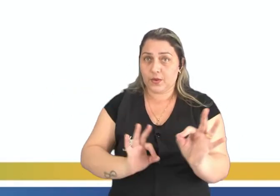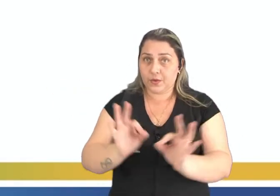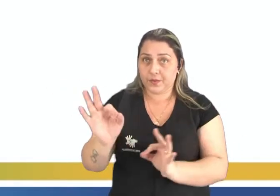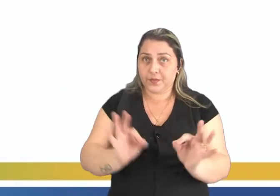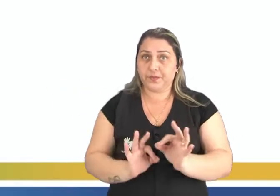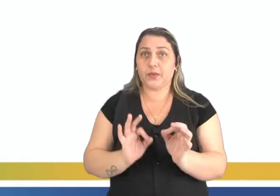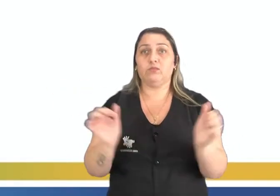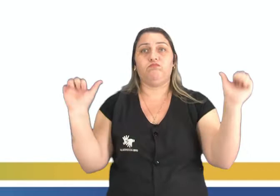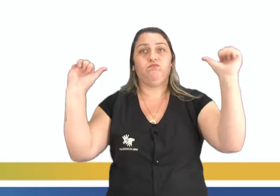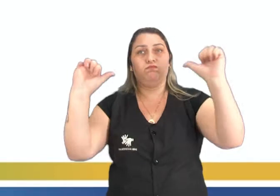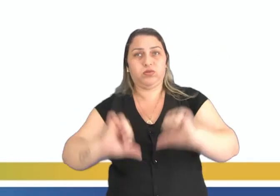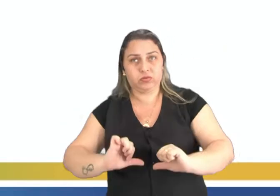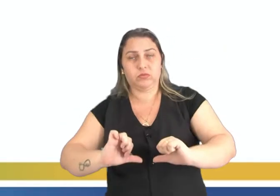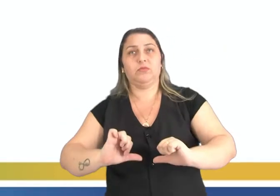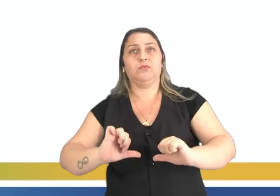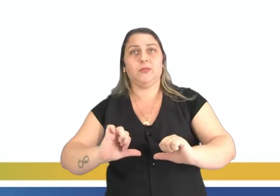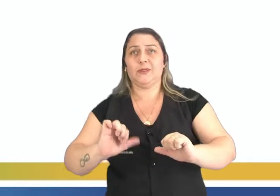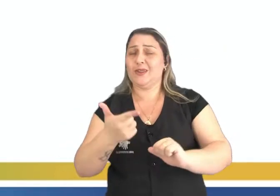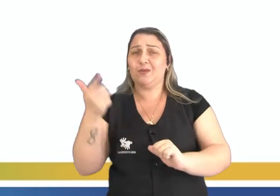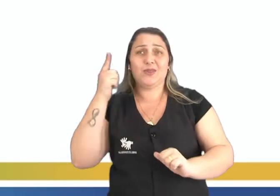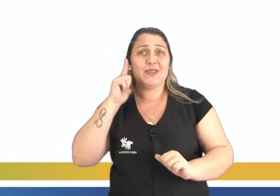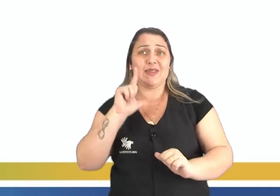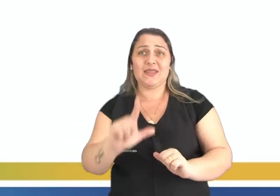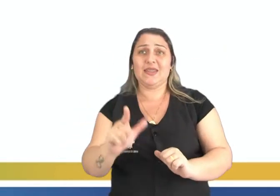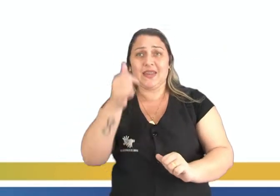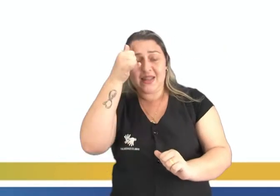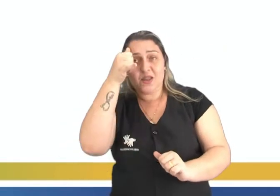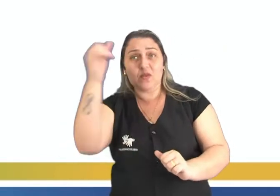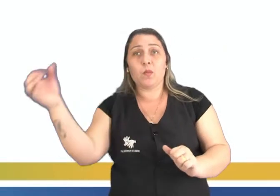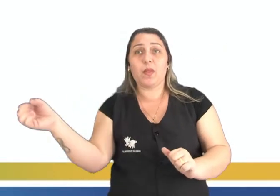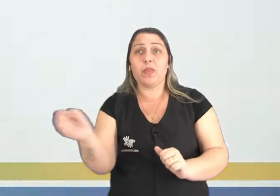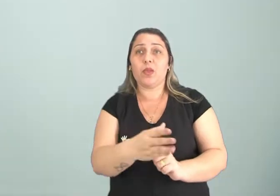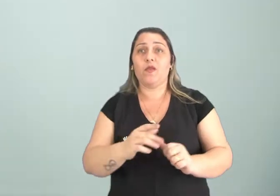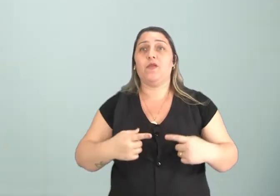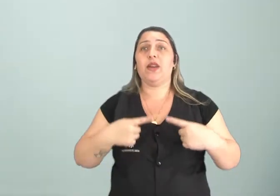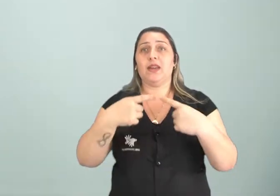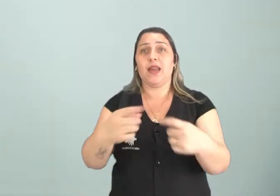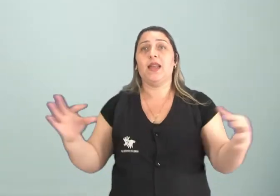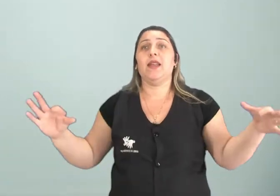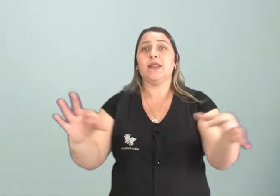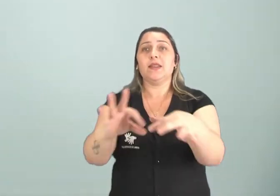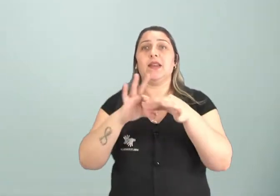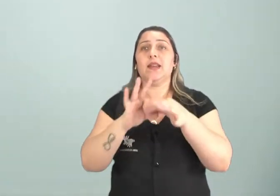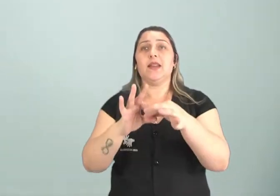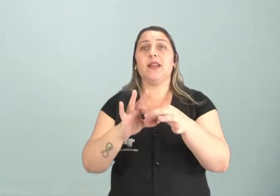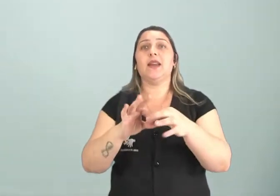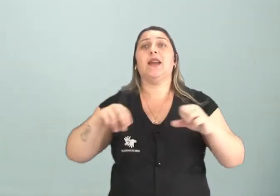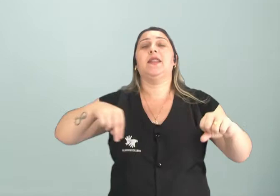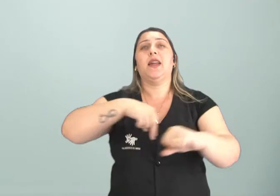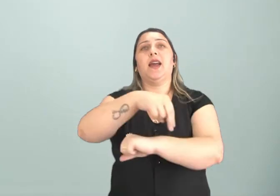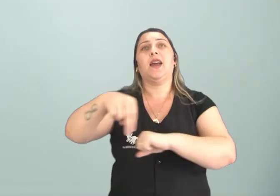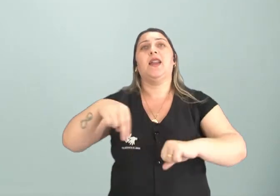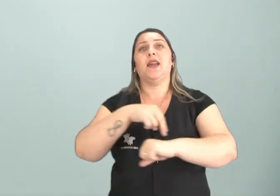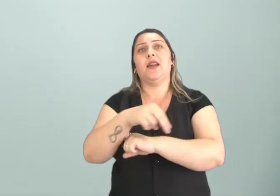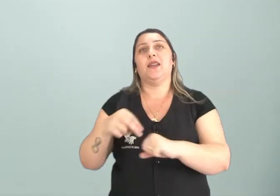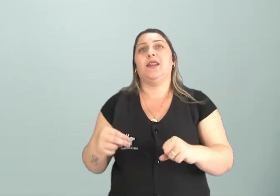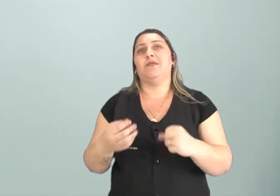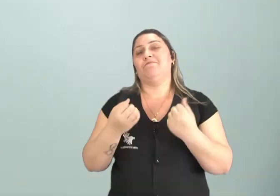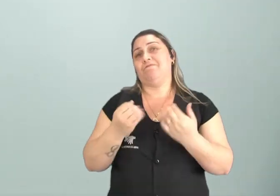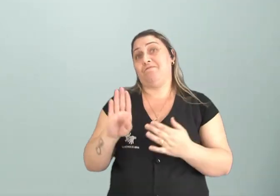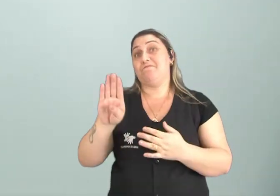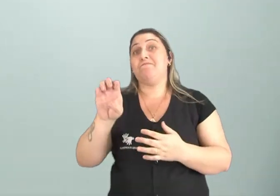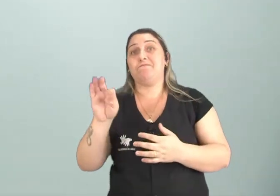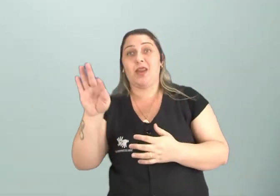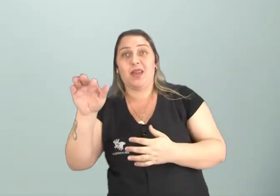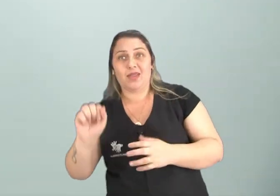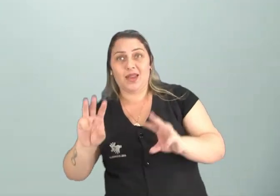considerada um fracasso, por não ter conseguido evitar uma nova guerra. Então essa Liga das Nações vai ser meio que uma versão beta da